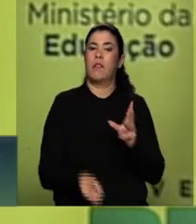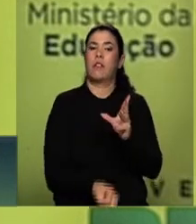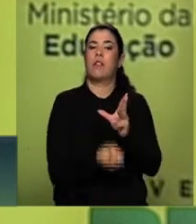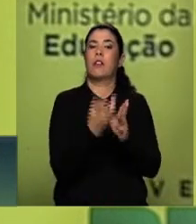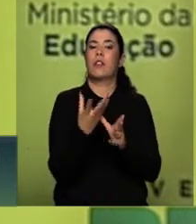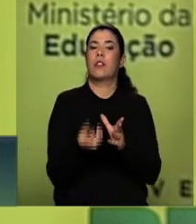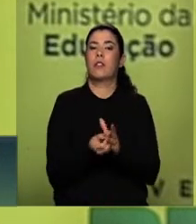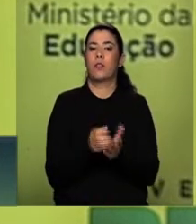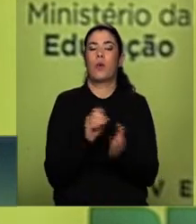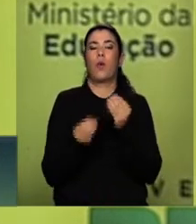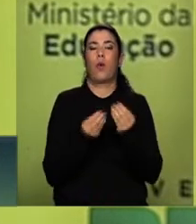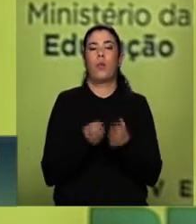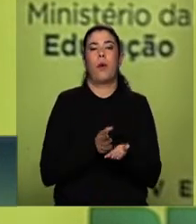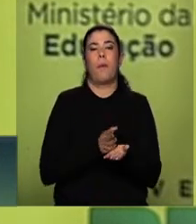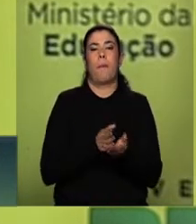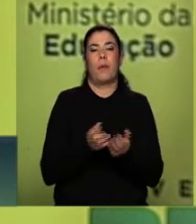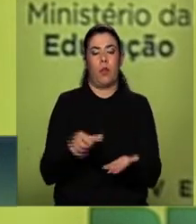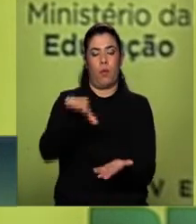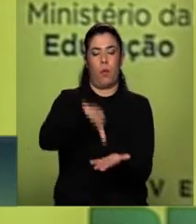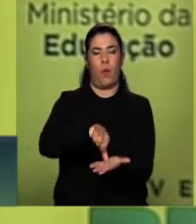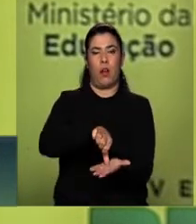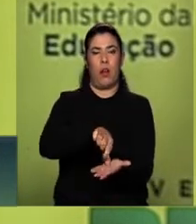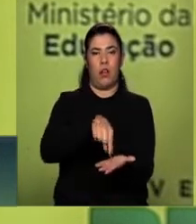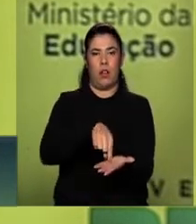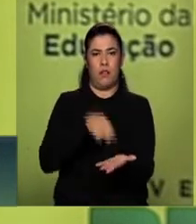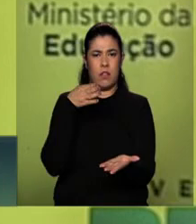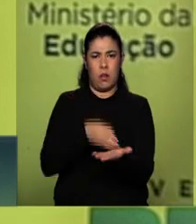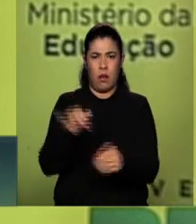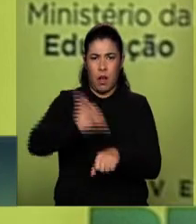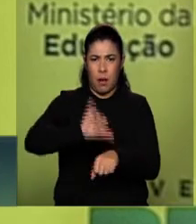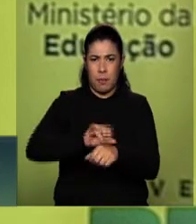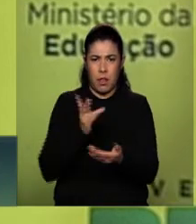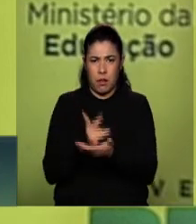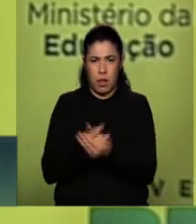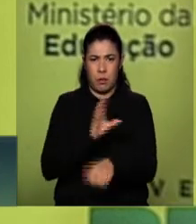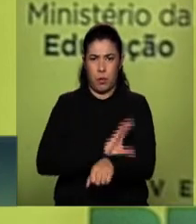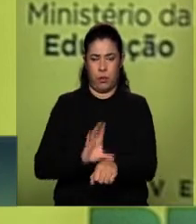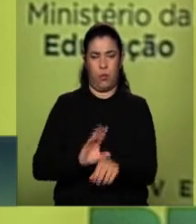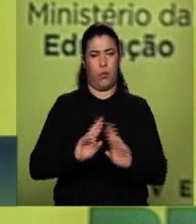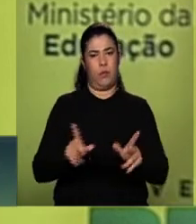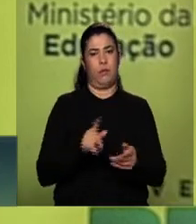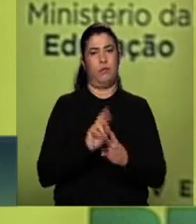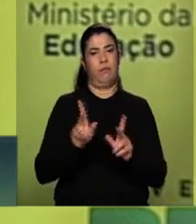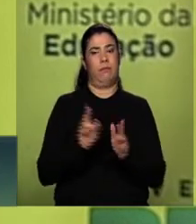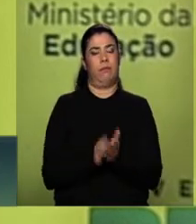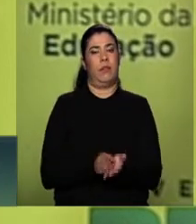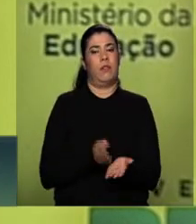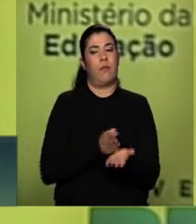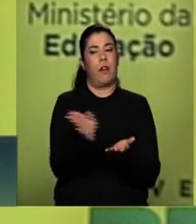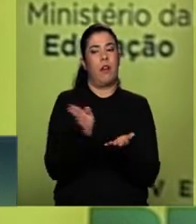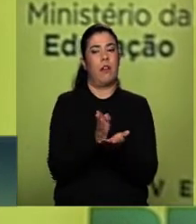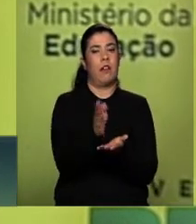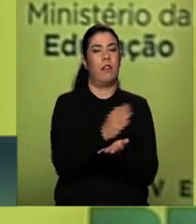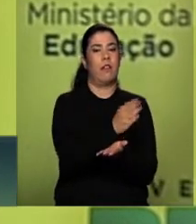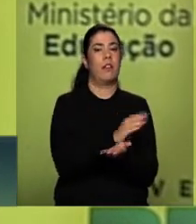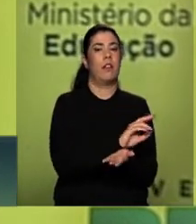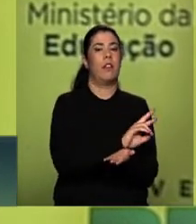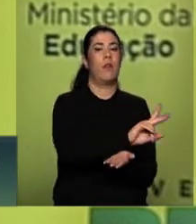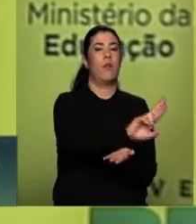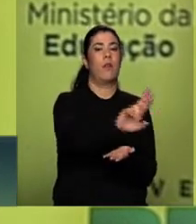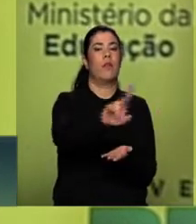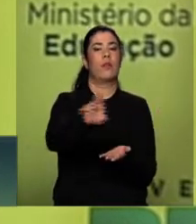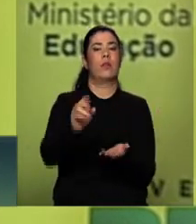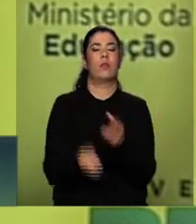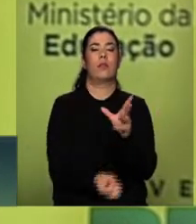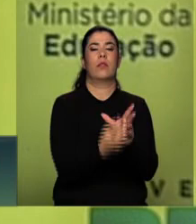a descentralização da instalação das faculdades, da formação, que é um dos fatores que